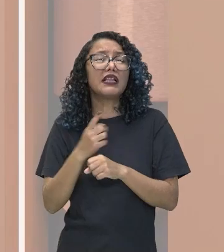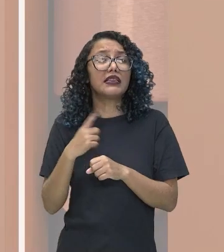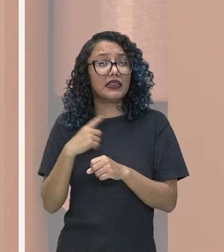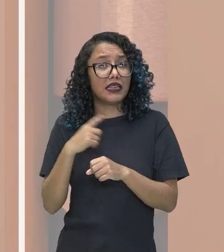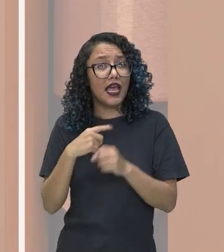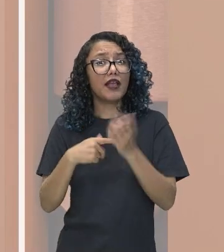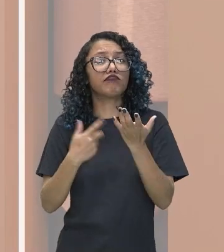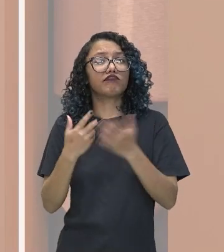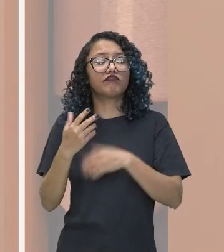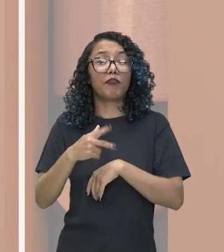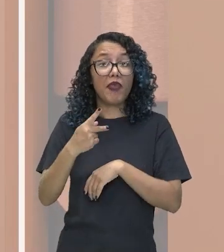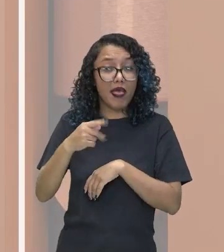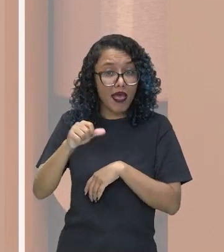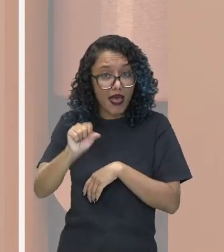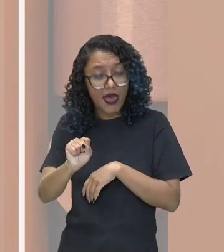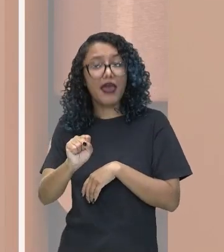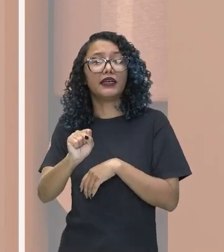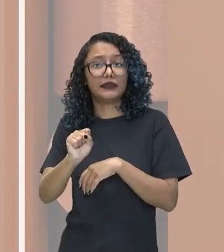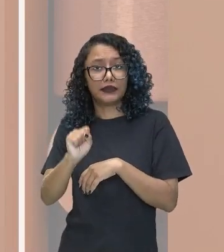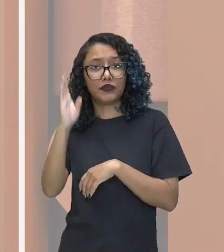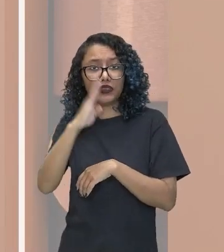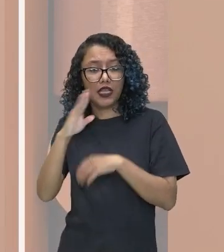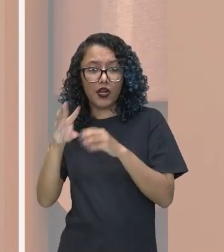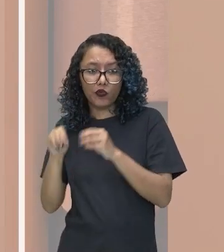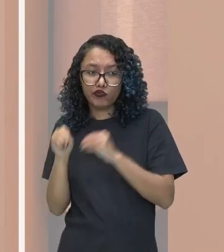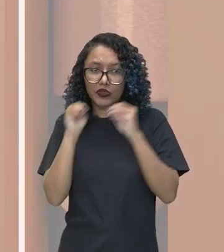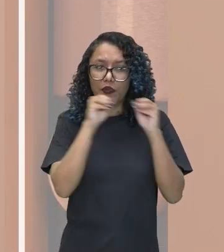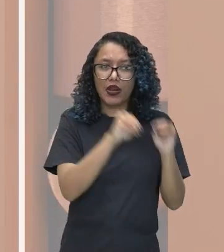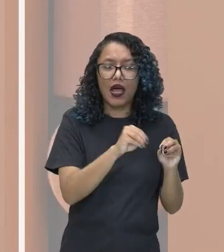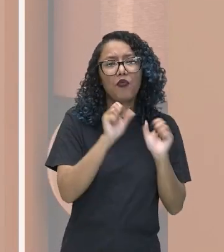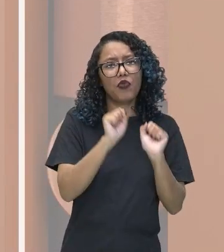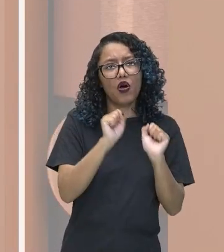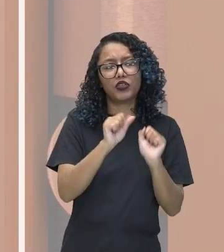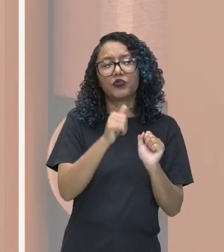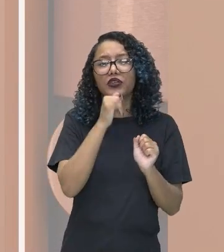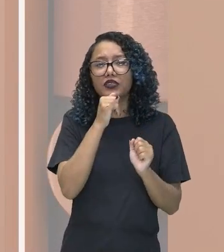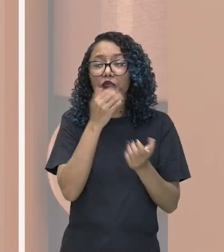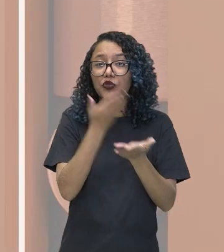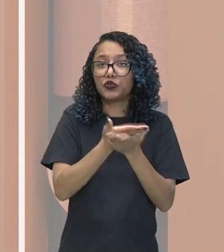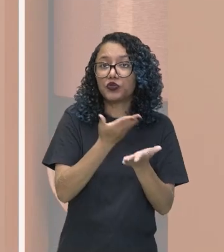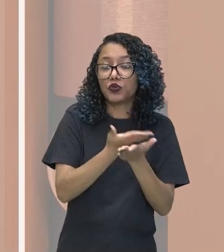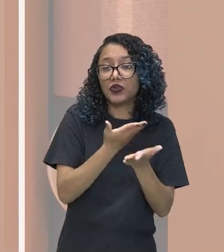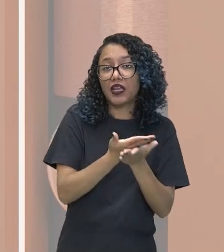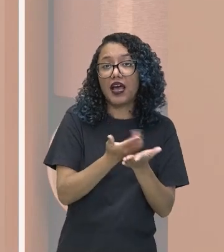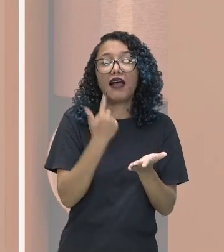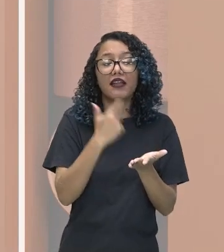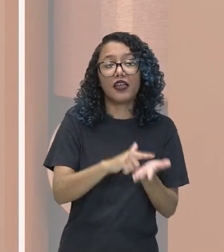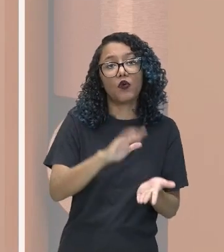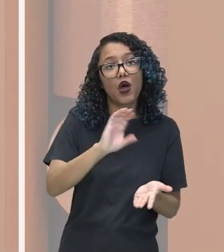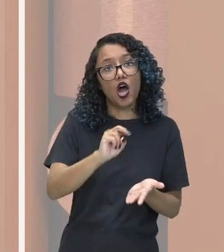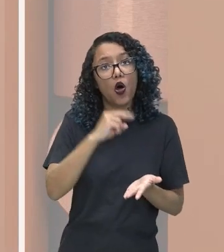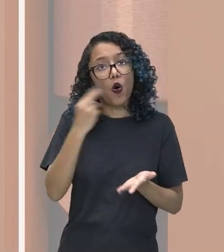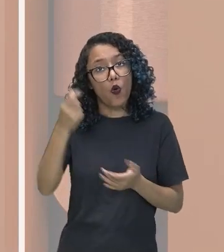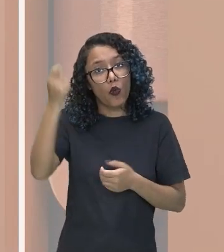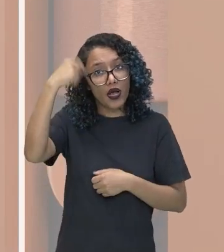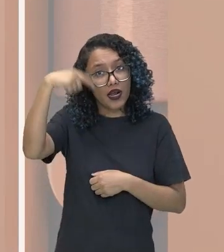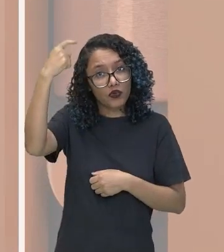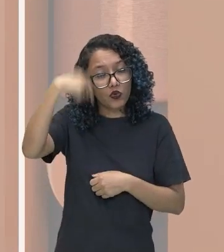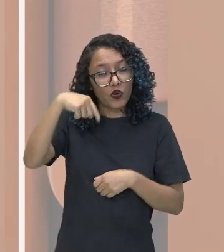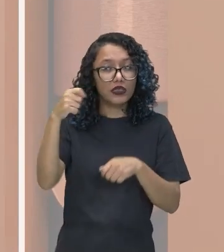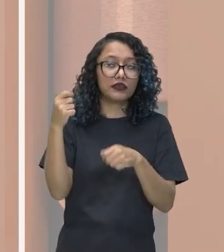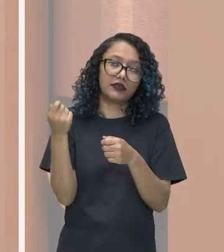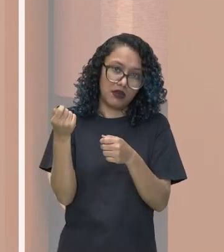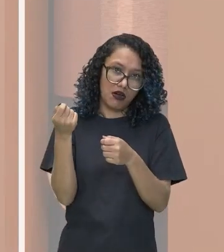para brasileiros irem para lá, para estudar, seja o idioma ou seja realizar uma graduação, para investir já